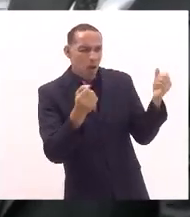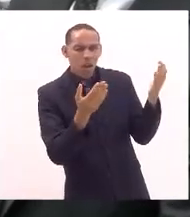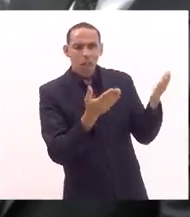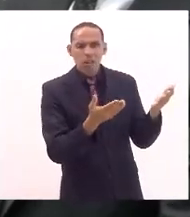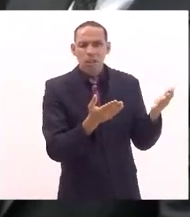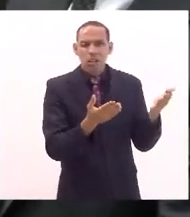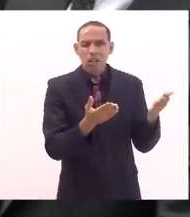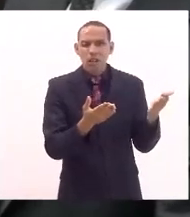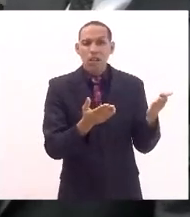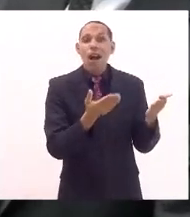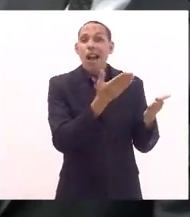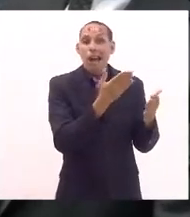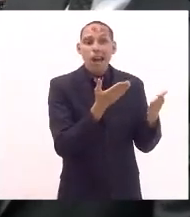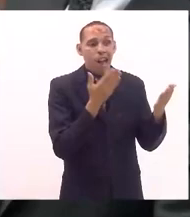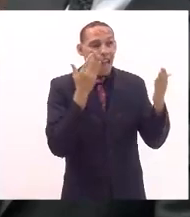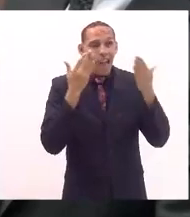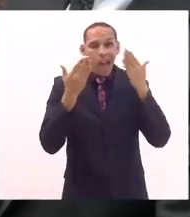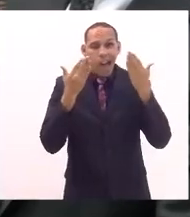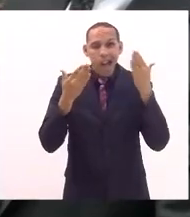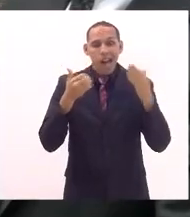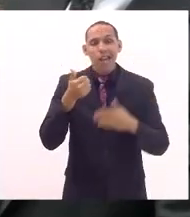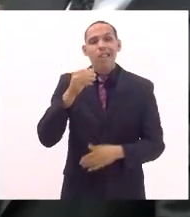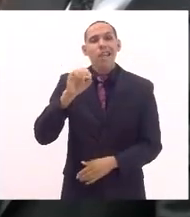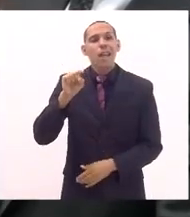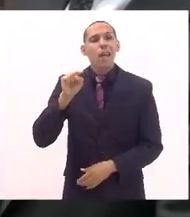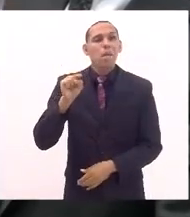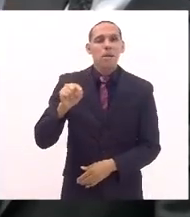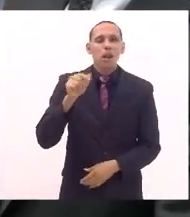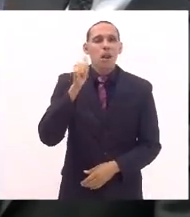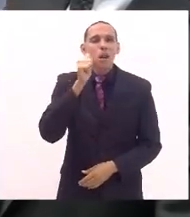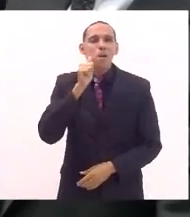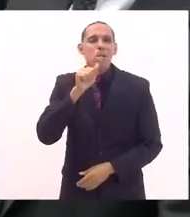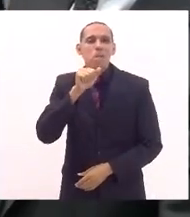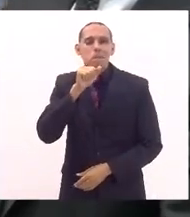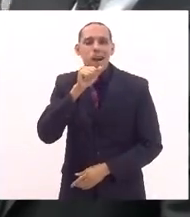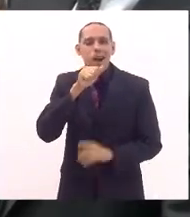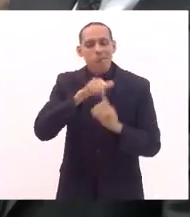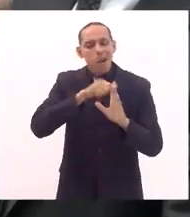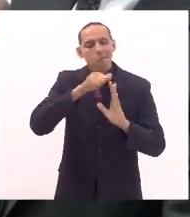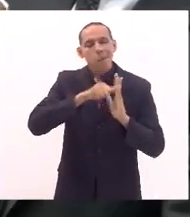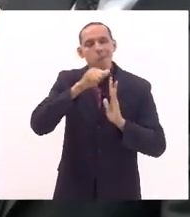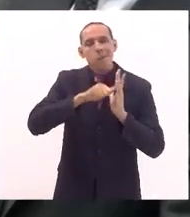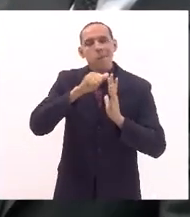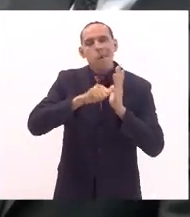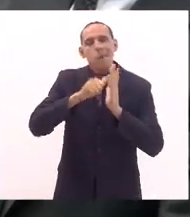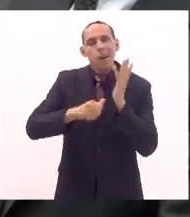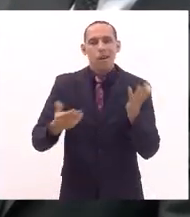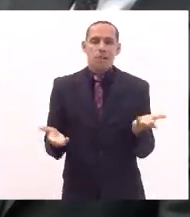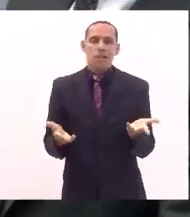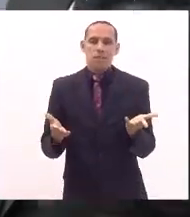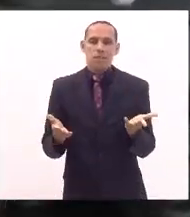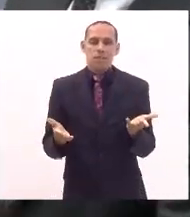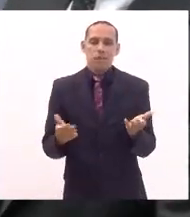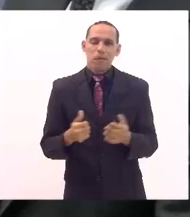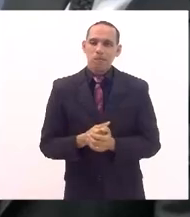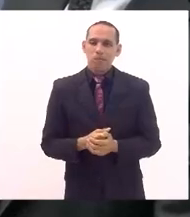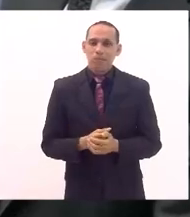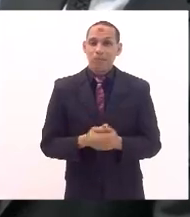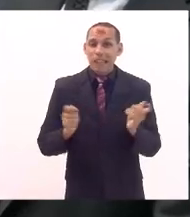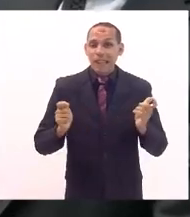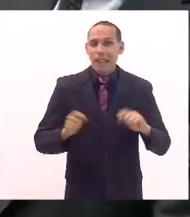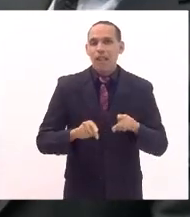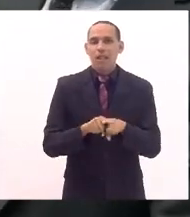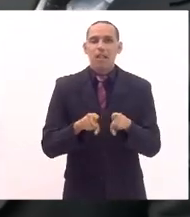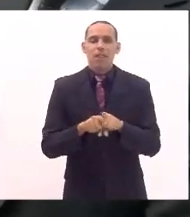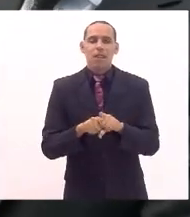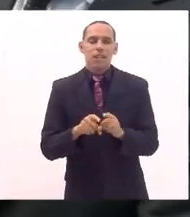obra essa que atenderiam 10 mil mães mês 10 mil mulheres nós temos a